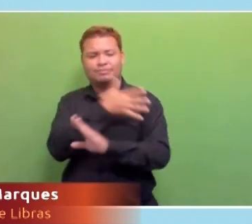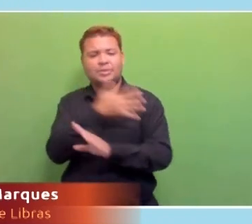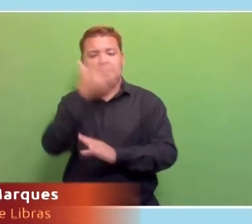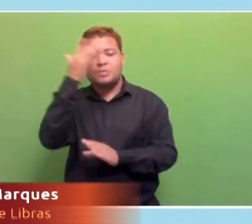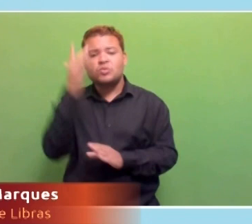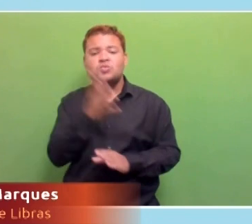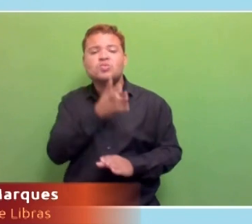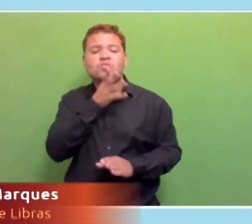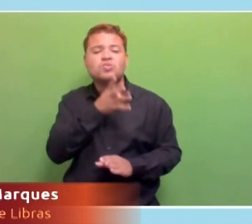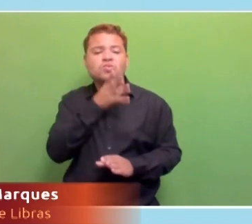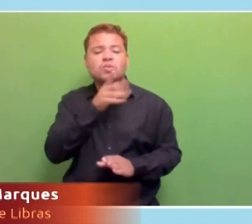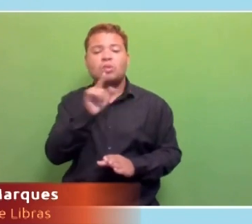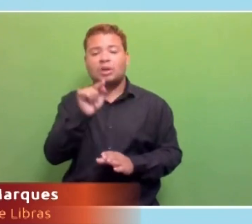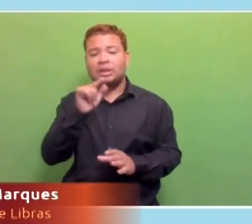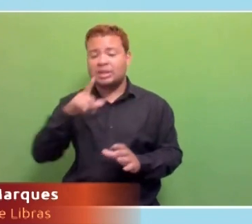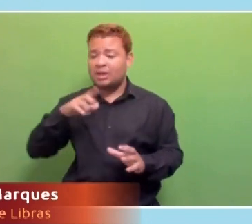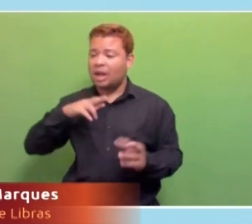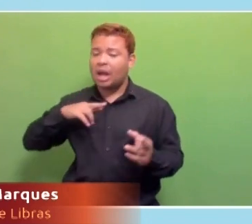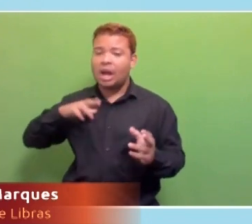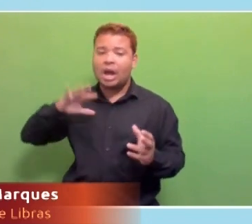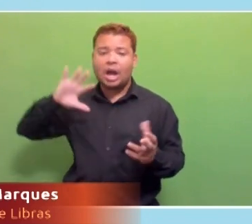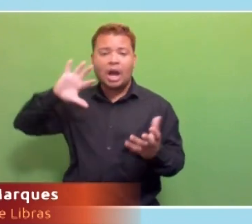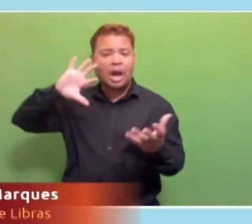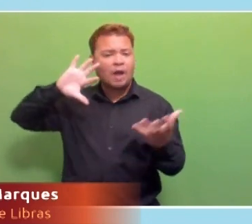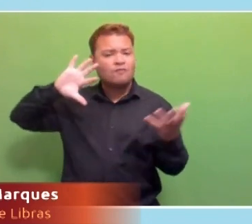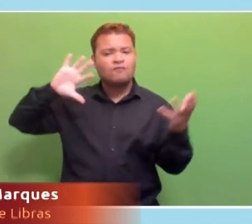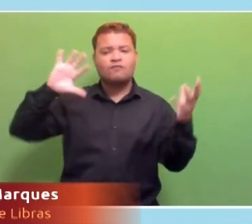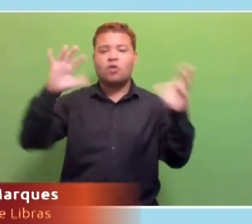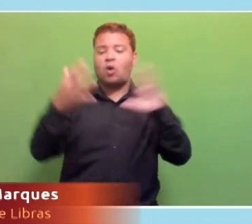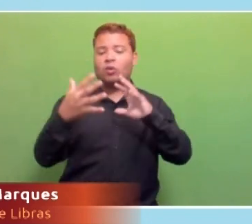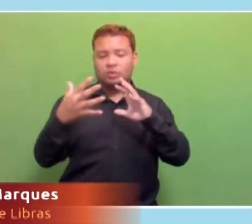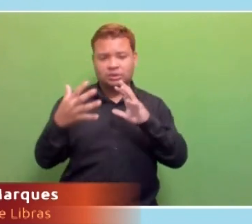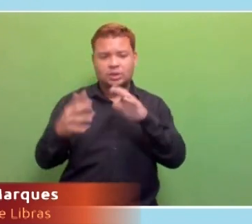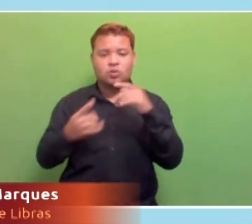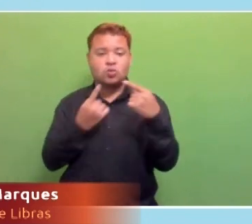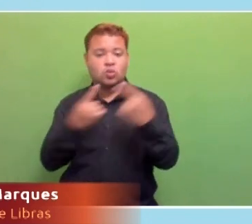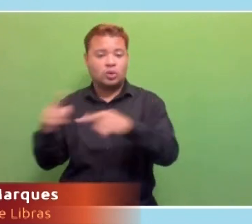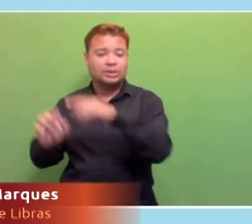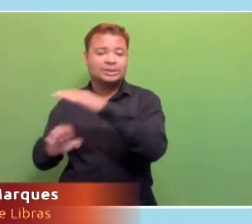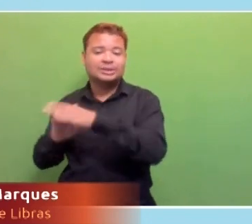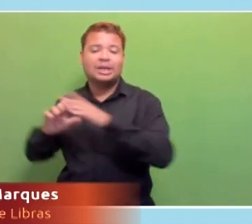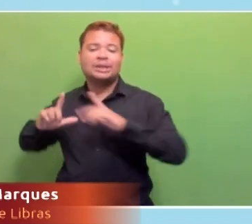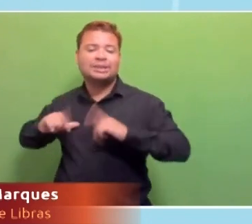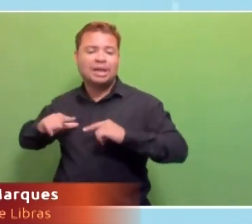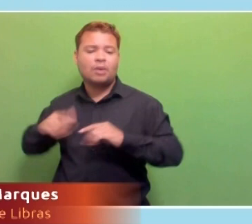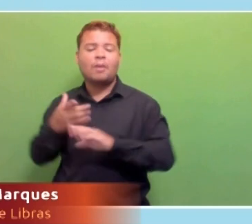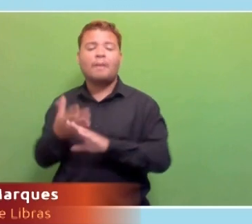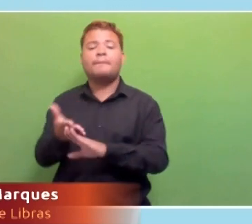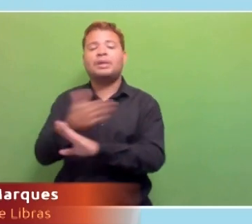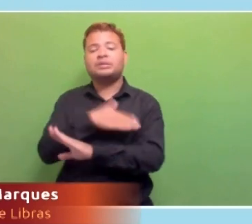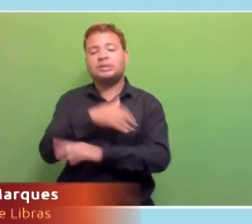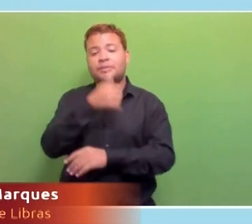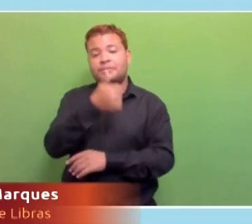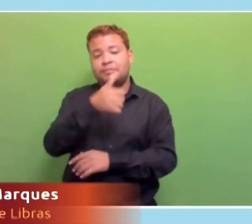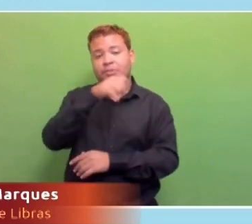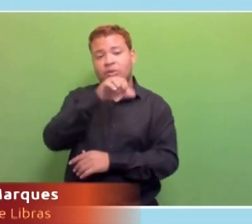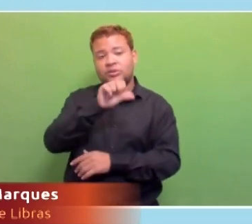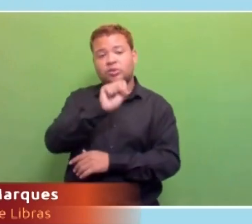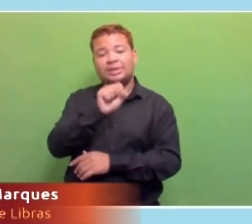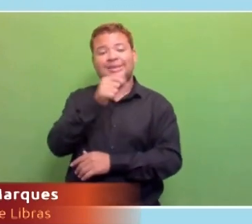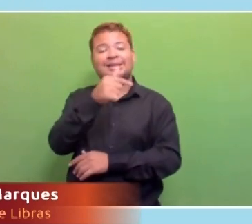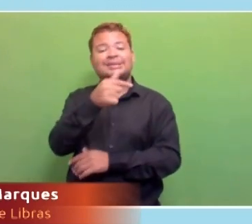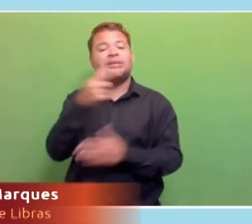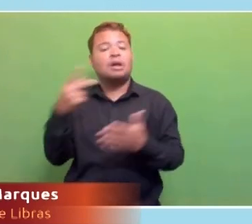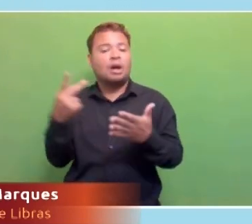uma revolta contra o Estado de Israel na década de 80, no final da década de 80, especificamente em 1987.